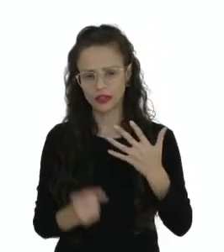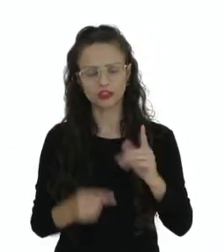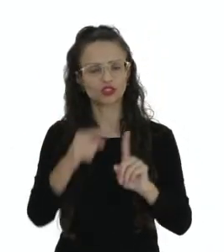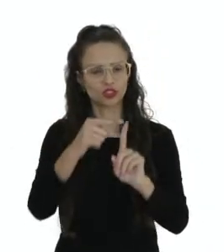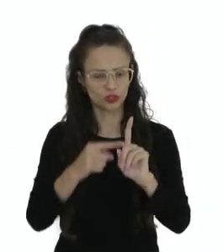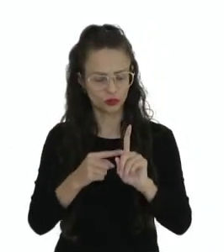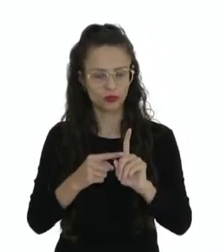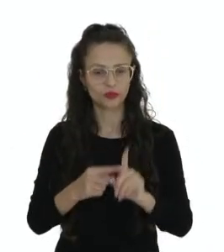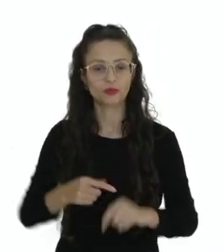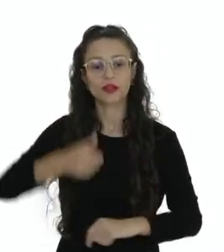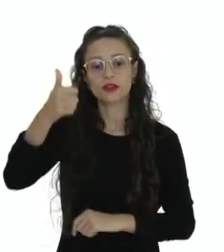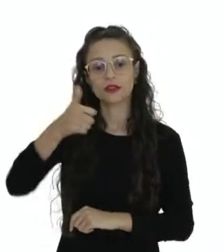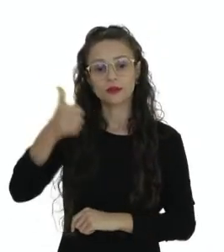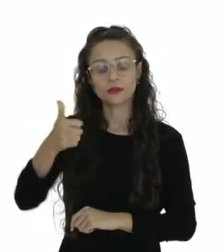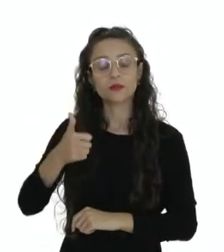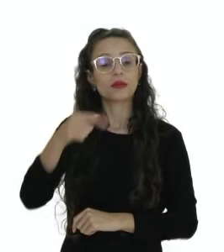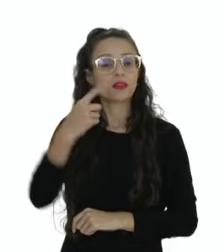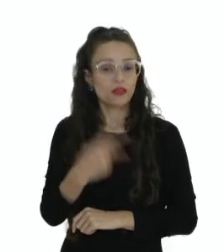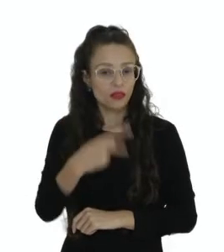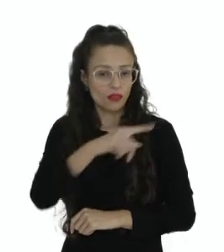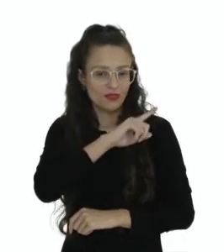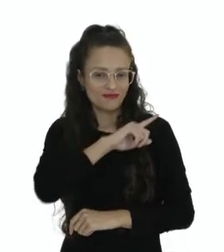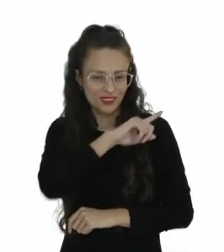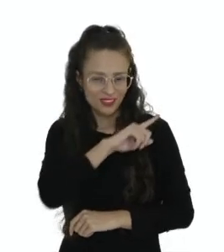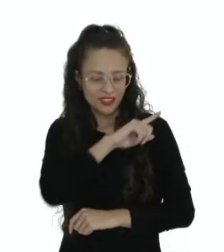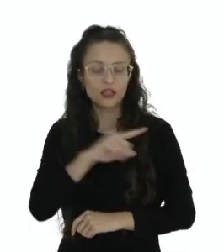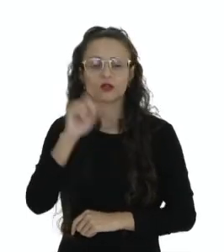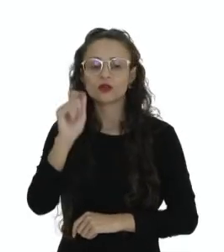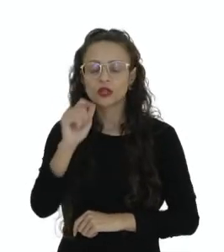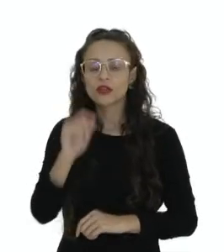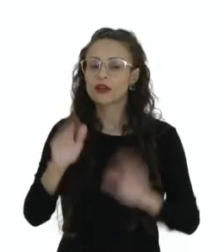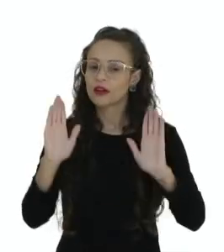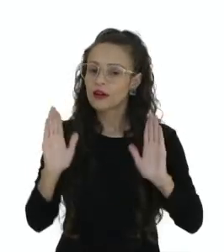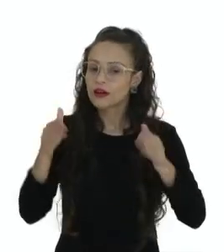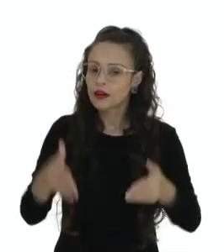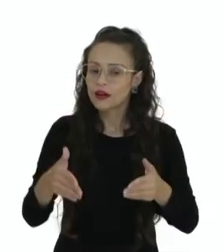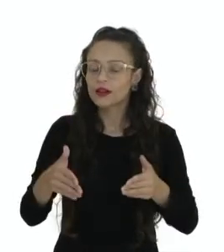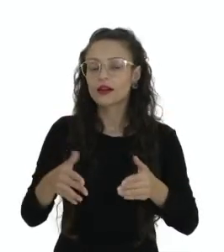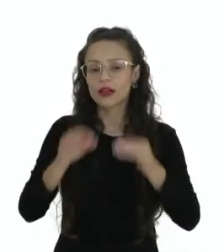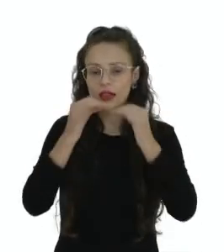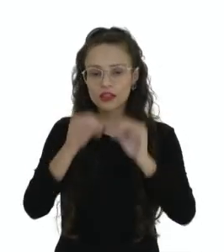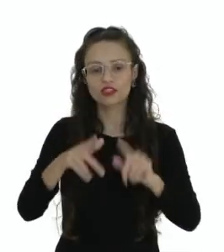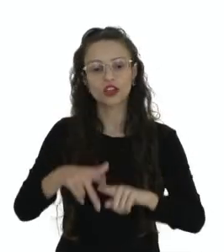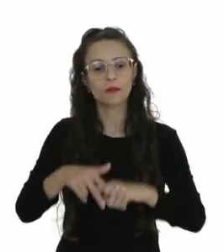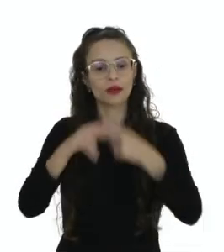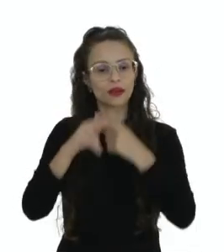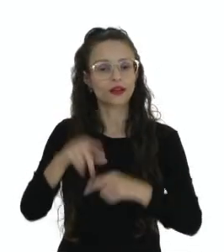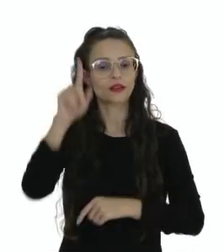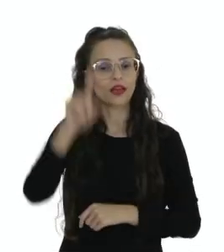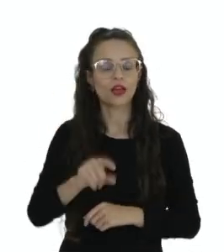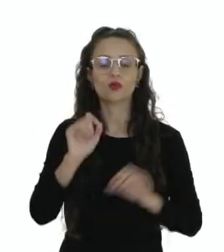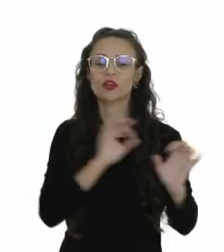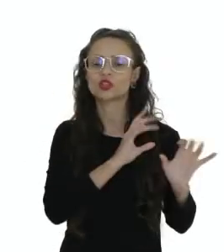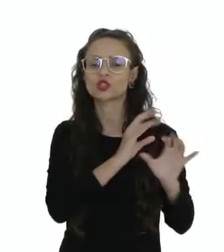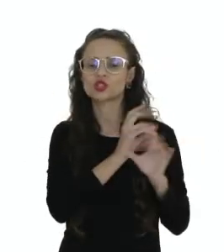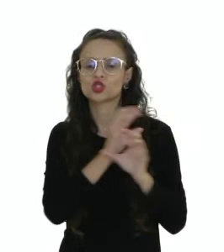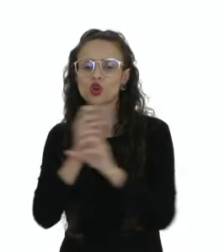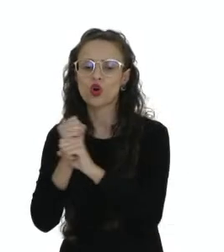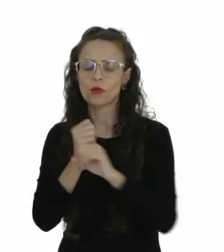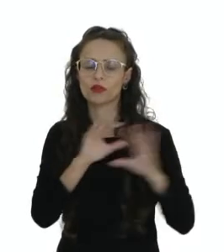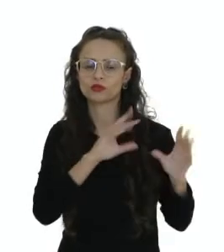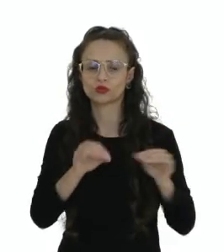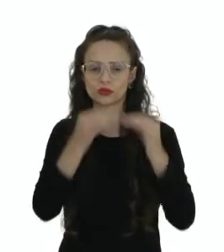Aqui na primeira série do ensino médio, nós vamos nos concentrar em energia mecânica, que é definida como a soma de todas as